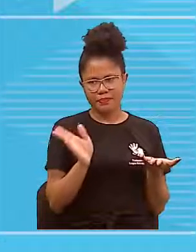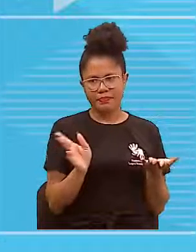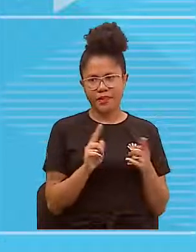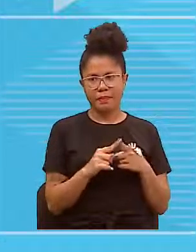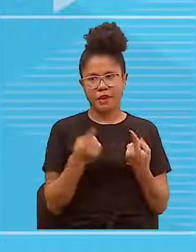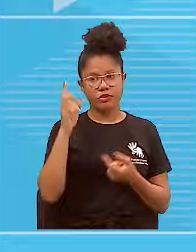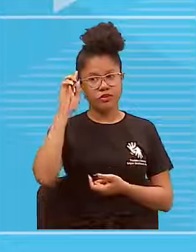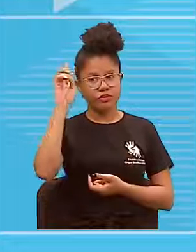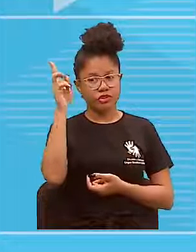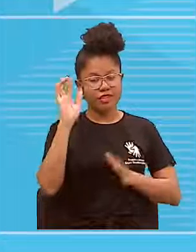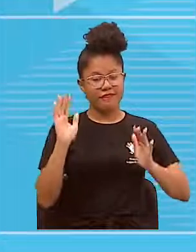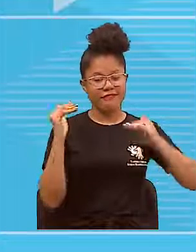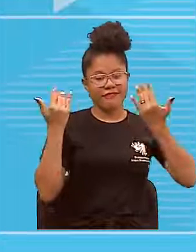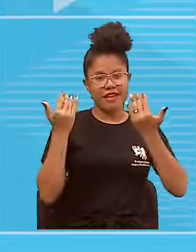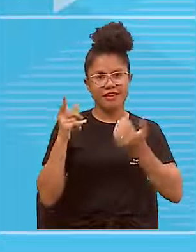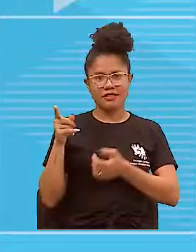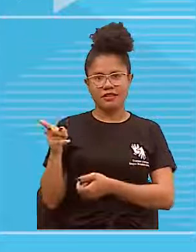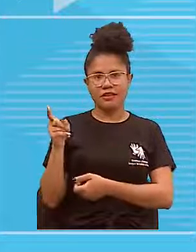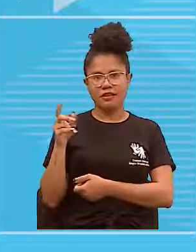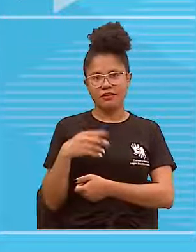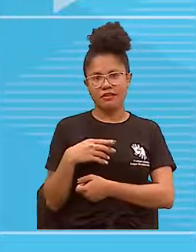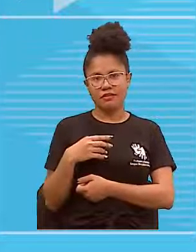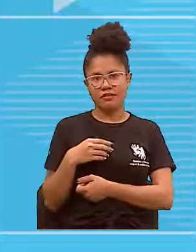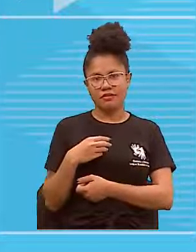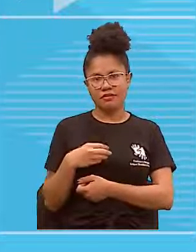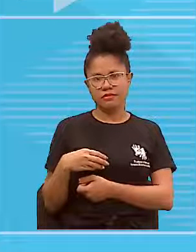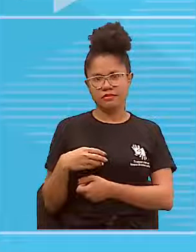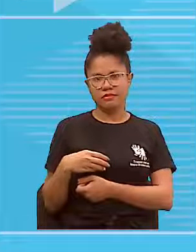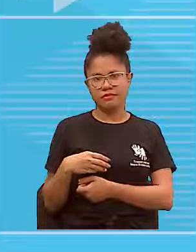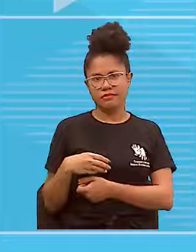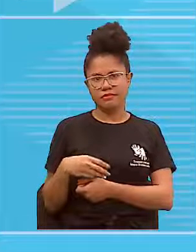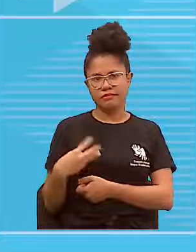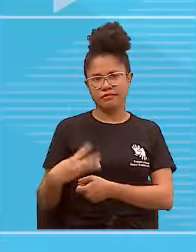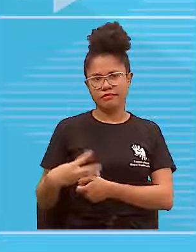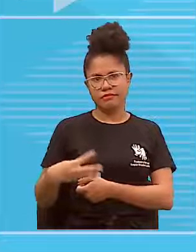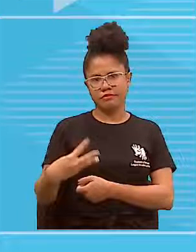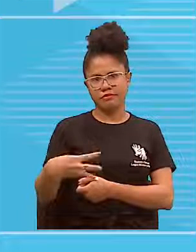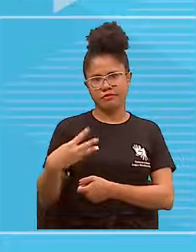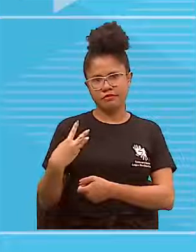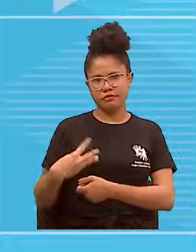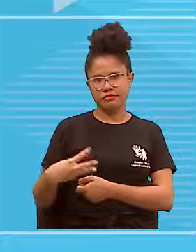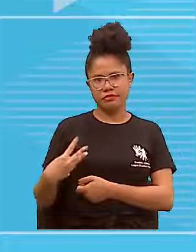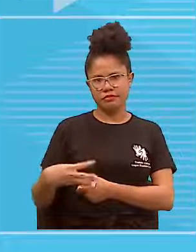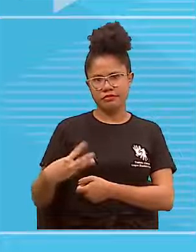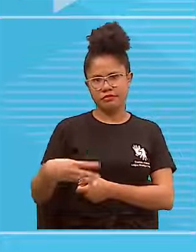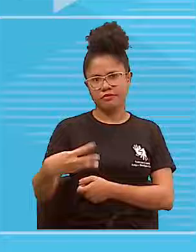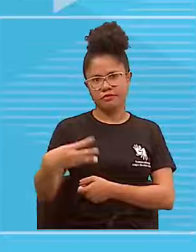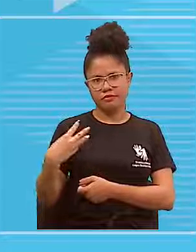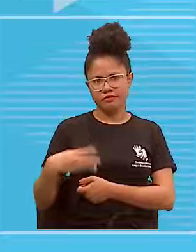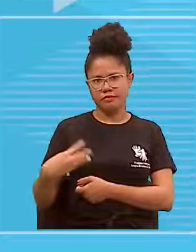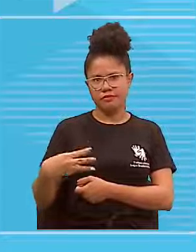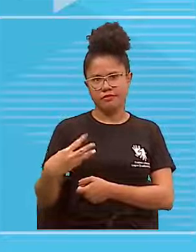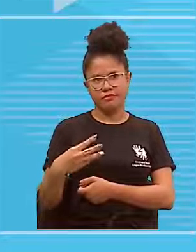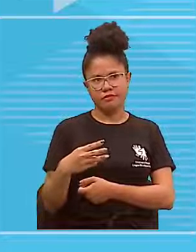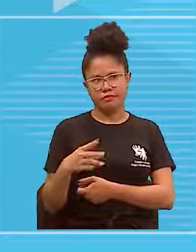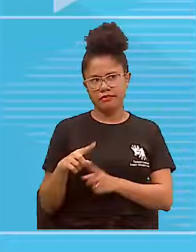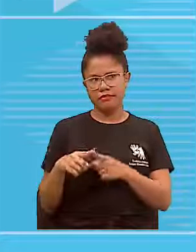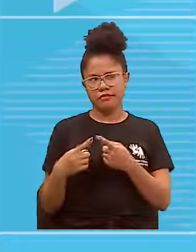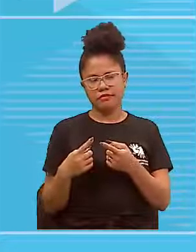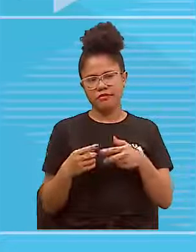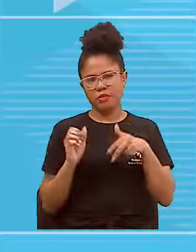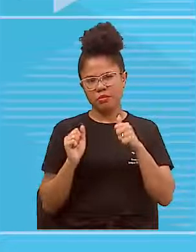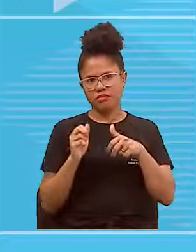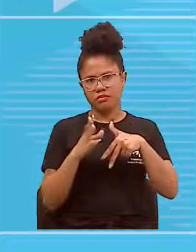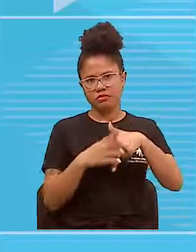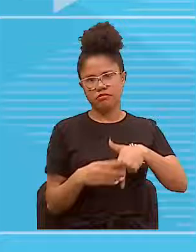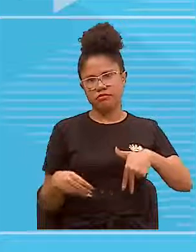da festa, ela pediu: amor, veste essa camisa. Todo mundo, veste essa camisa. Aí todo mundo vestiu, chegou lá todo mundo com a camisa